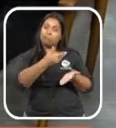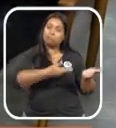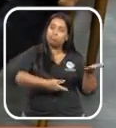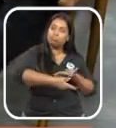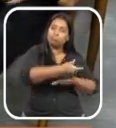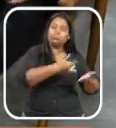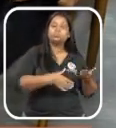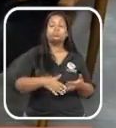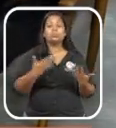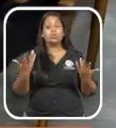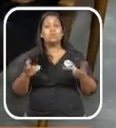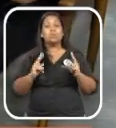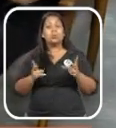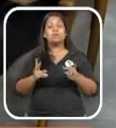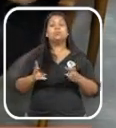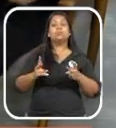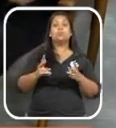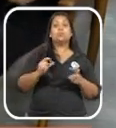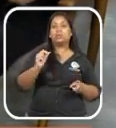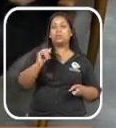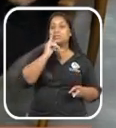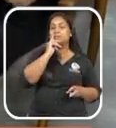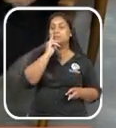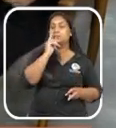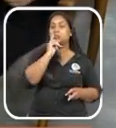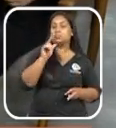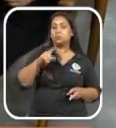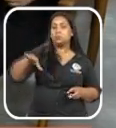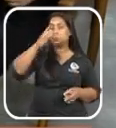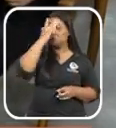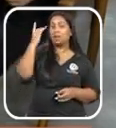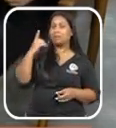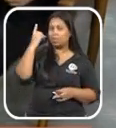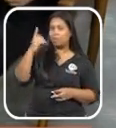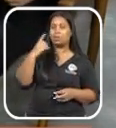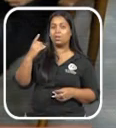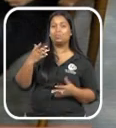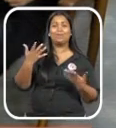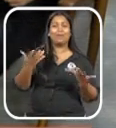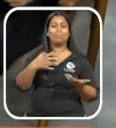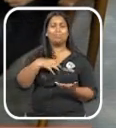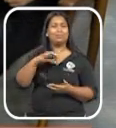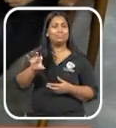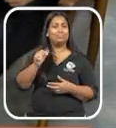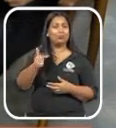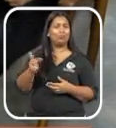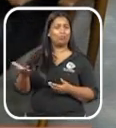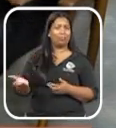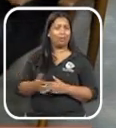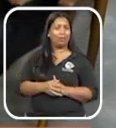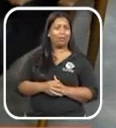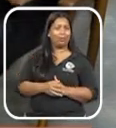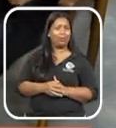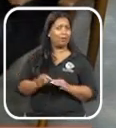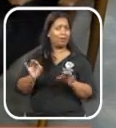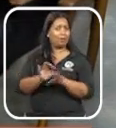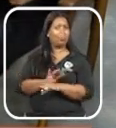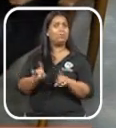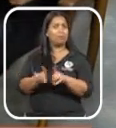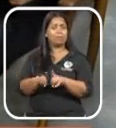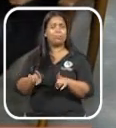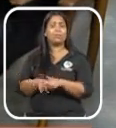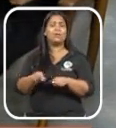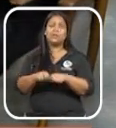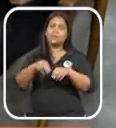emenda parlamentar, sabia, falava, mas não tem sentido esse negócio. Acabou também fazendo indicação, porque era uma prerrogativa, falar, se o teu amigo,